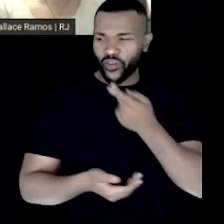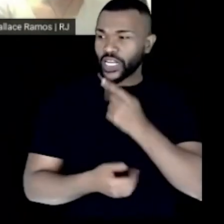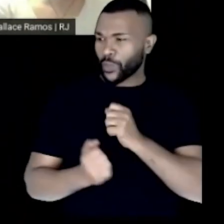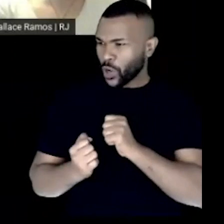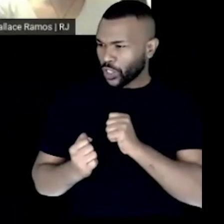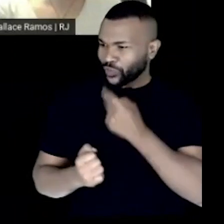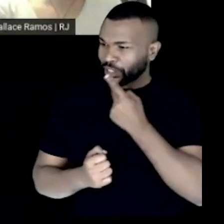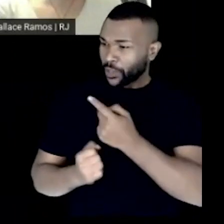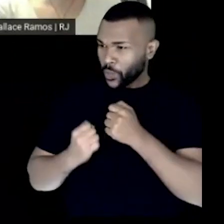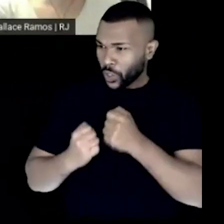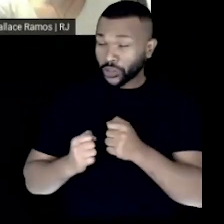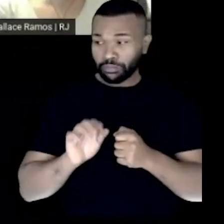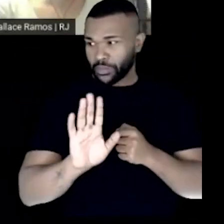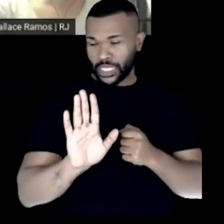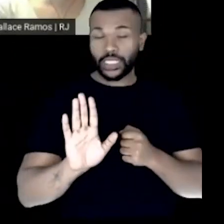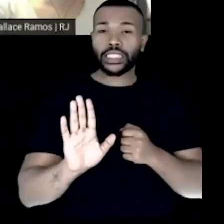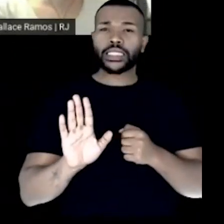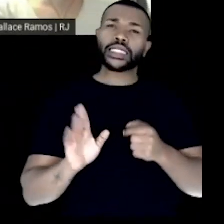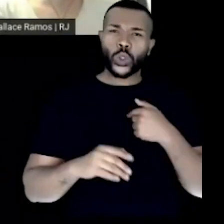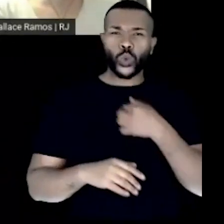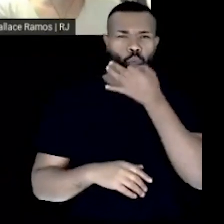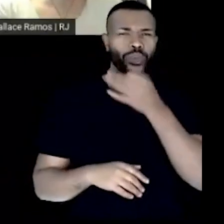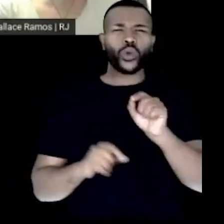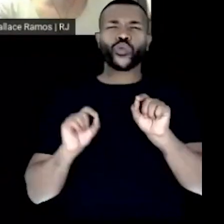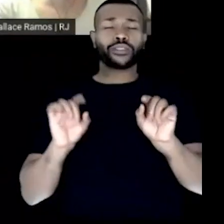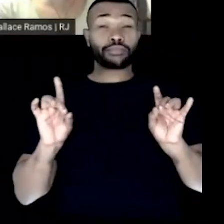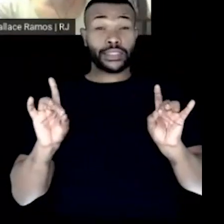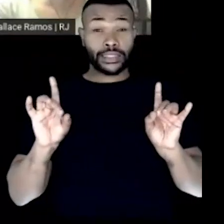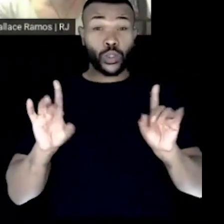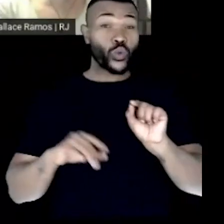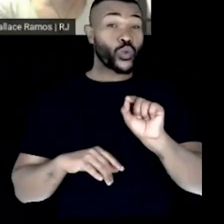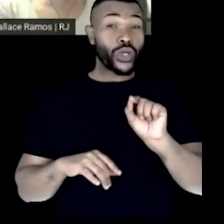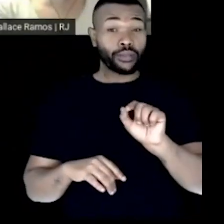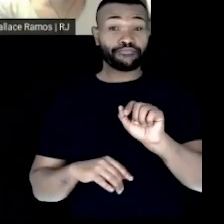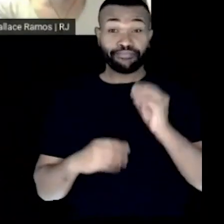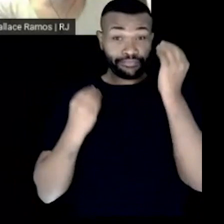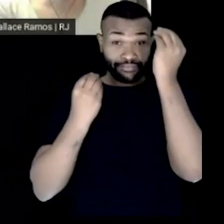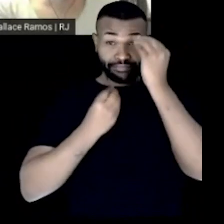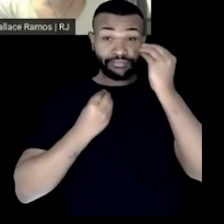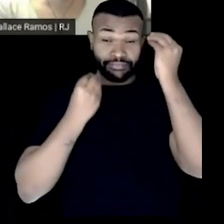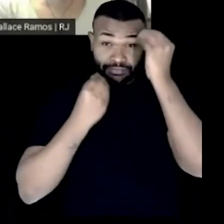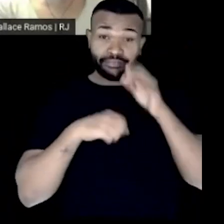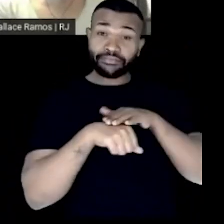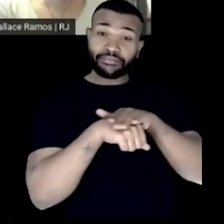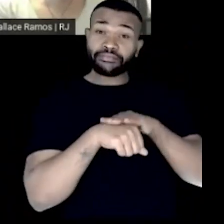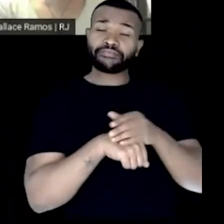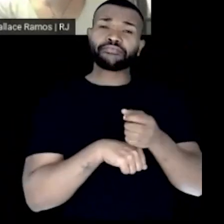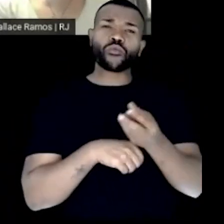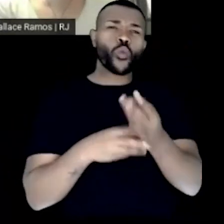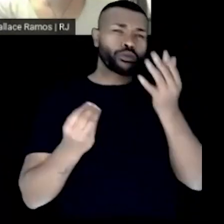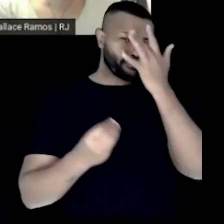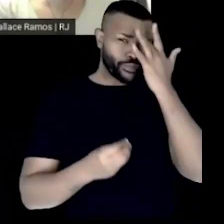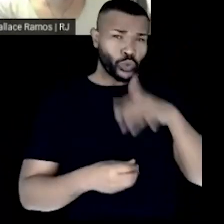Wallace, agora eu queria... Ah, pode falar. Não, pode falar. Agora, eu te esperei terminar. Não, eu só ia comentar que, especialmente com a sexualidade, a sensação que eu